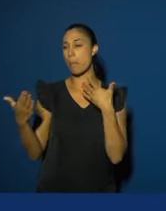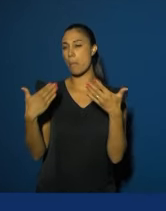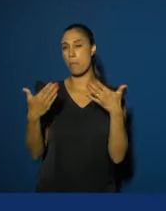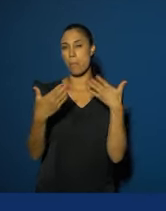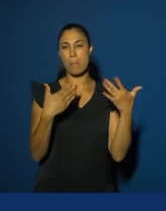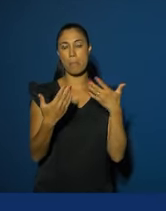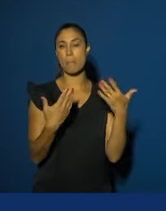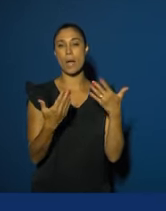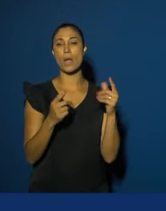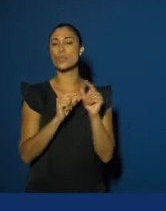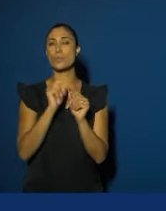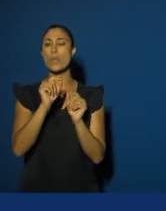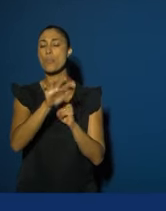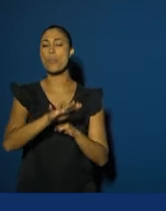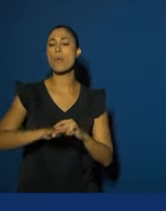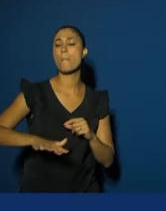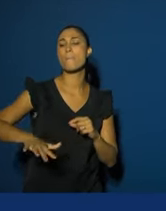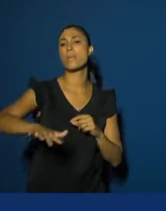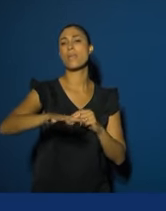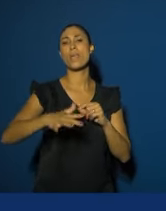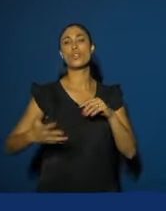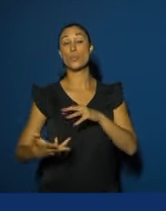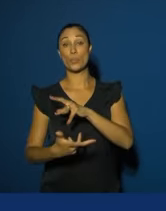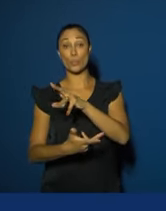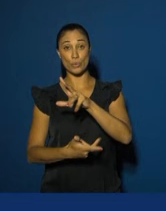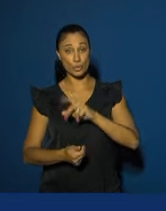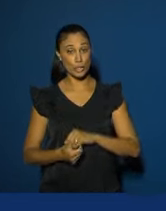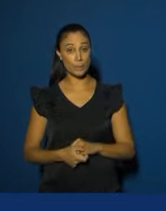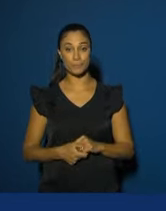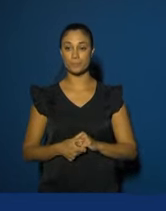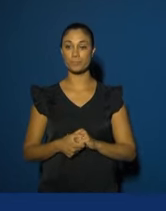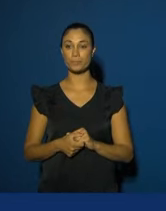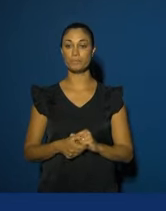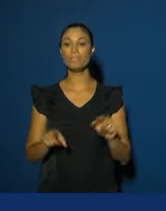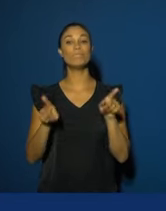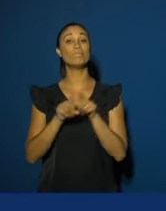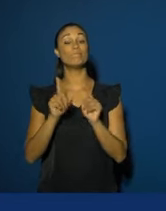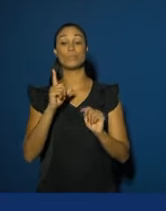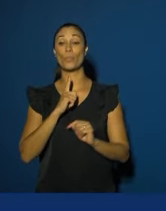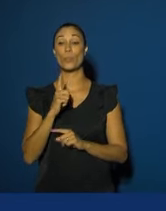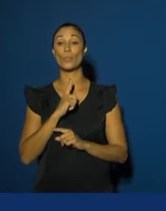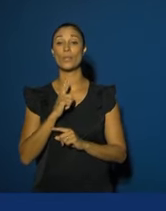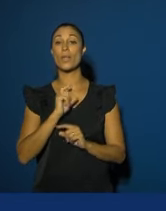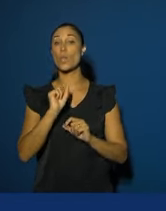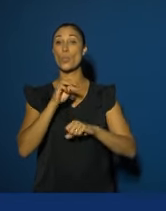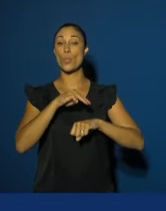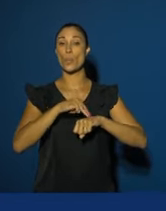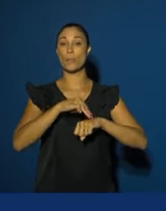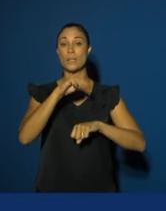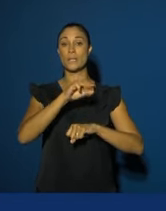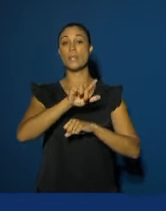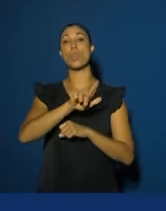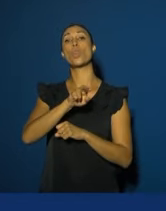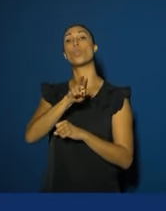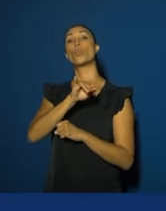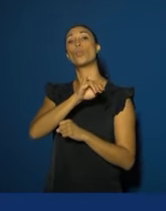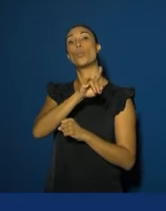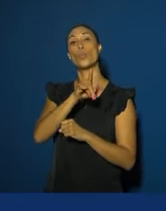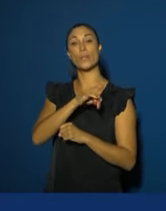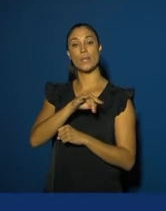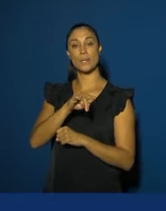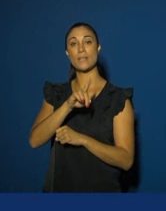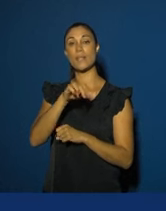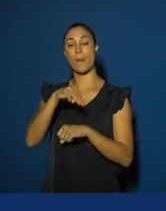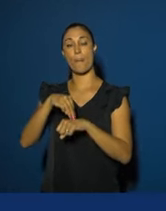conosco sobre o ambiente eh Global eh e vamos ser também o ministro Luís Caputo eh